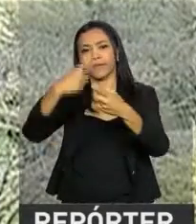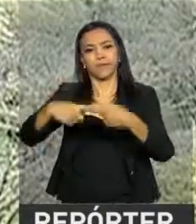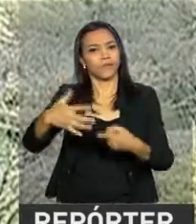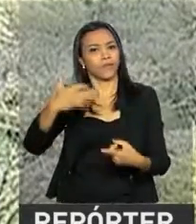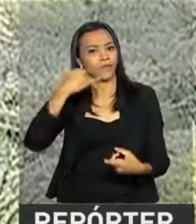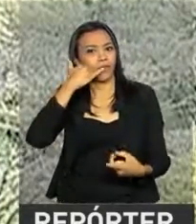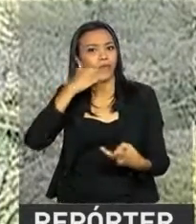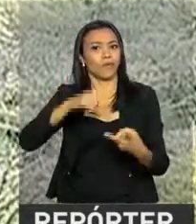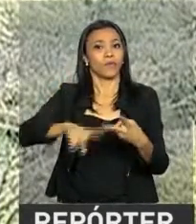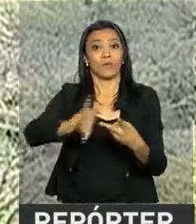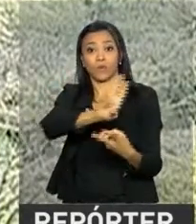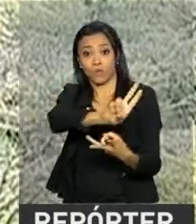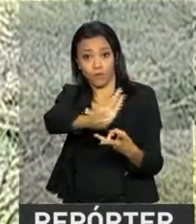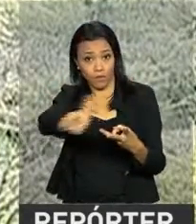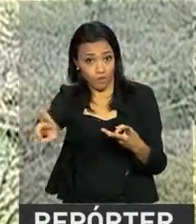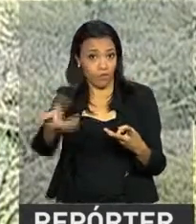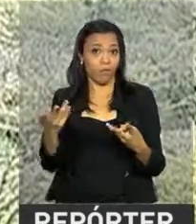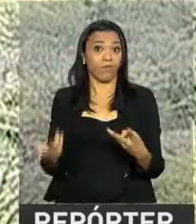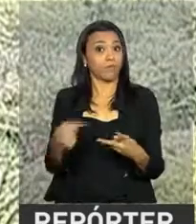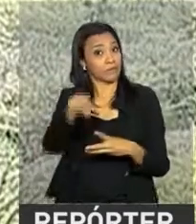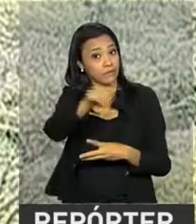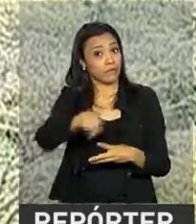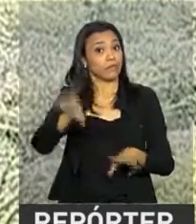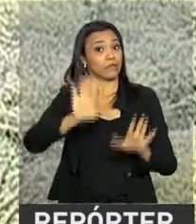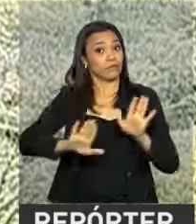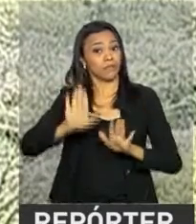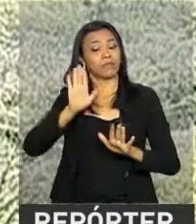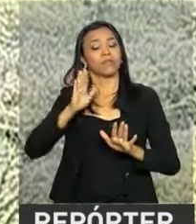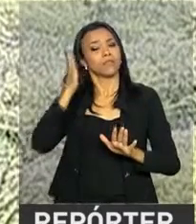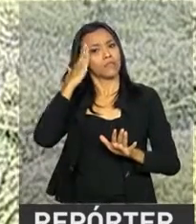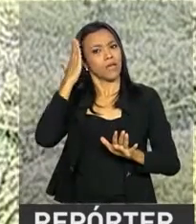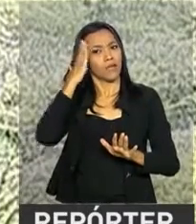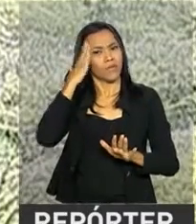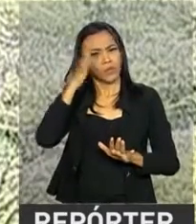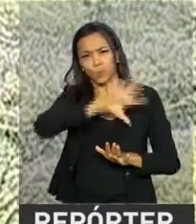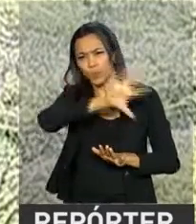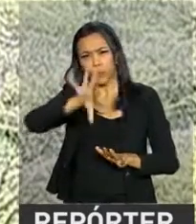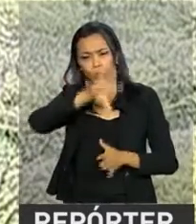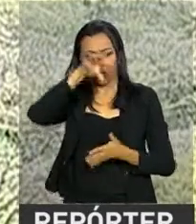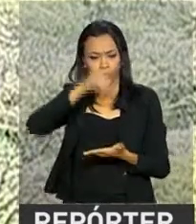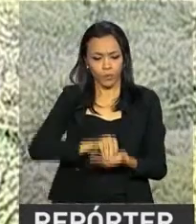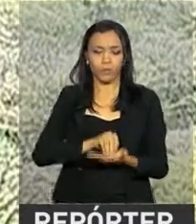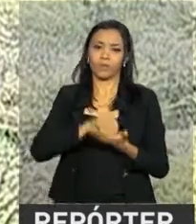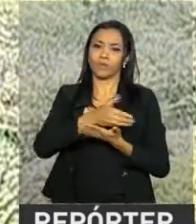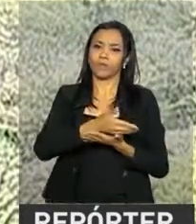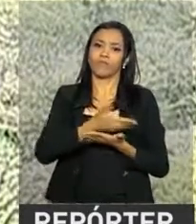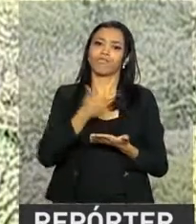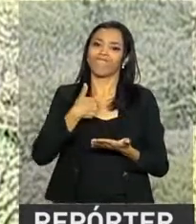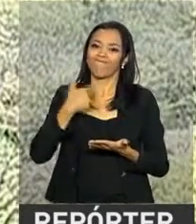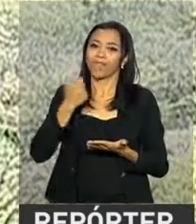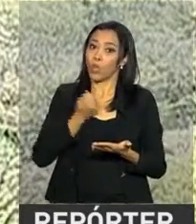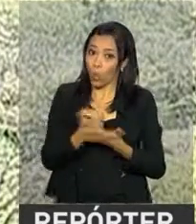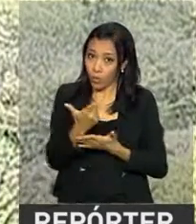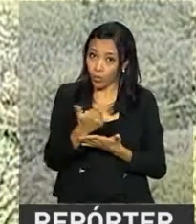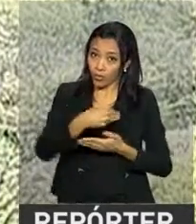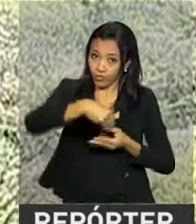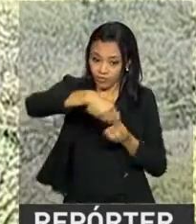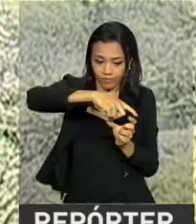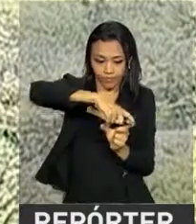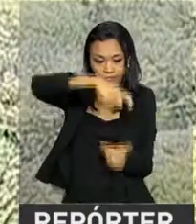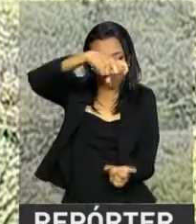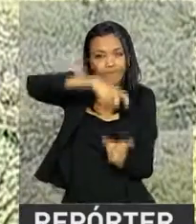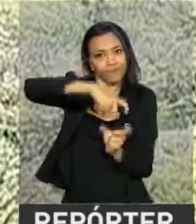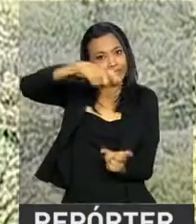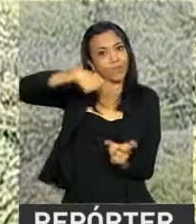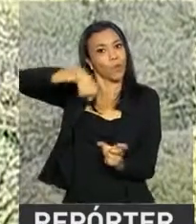e nome empresarial. Você deve guardar todos os registros das compras. Além disso, é